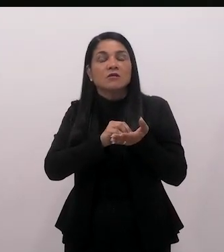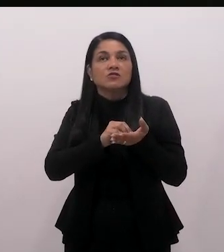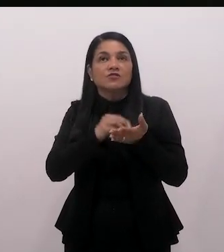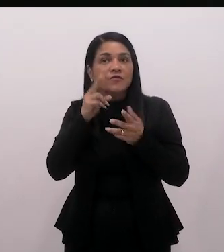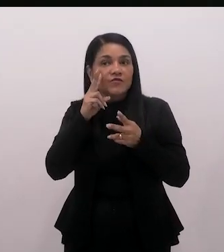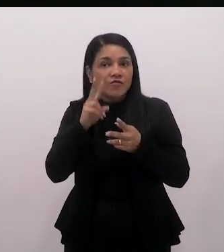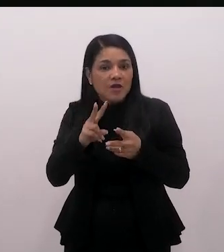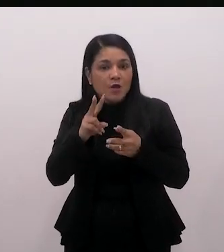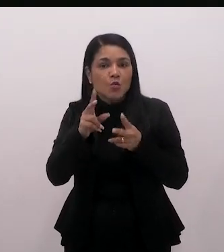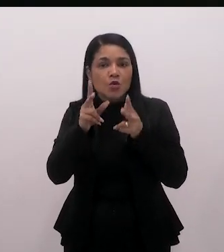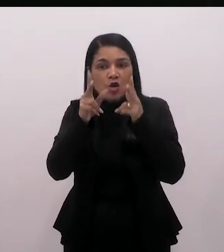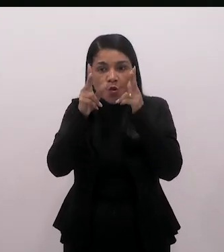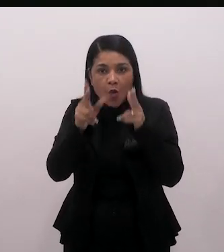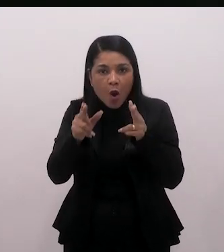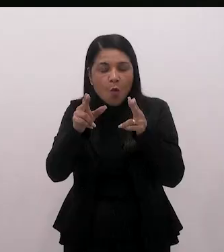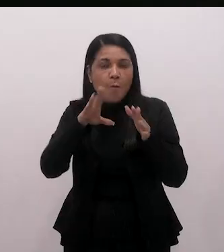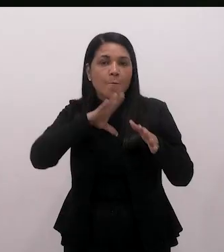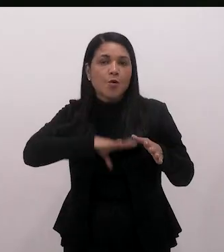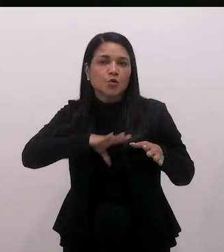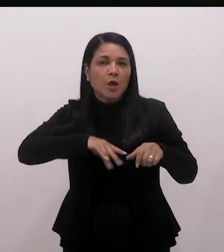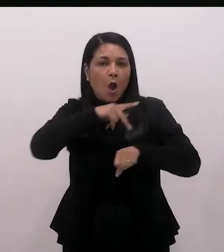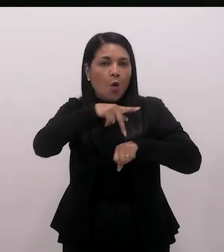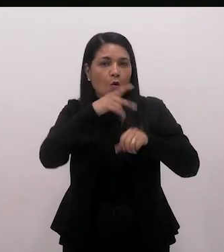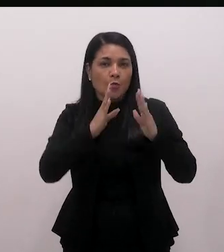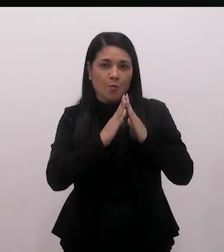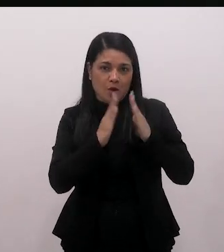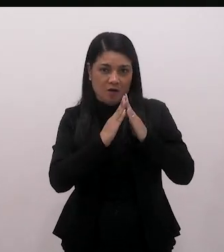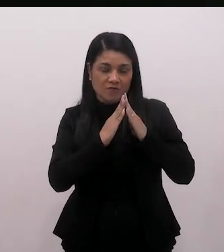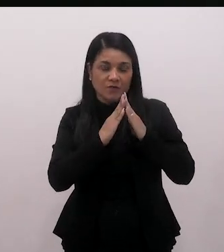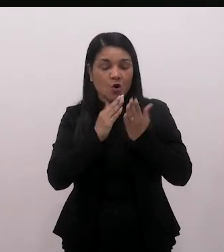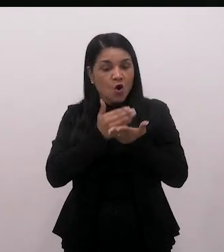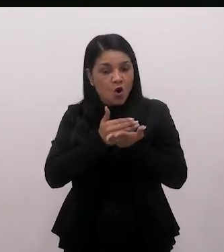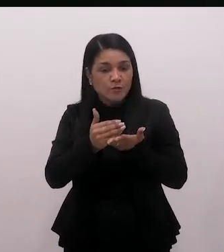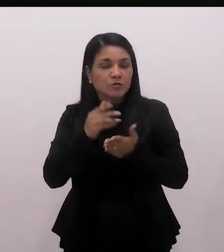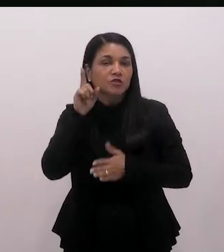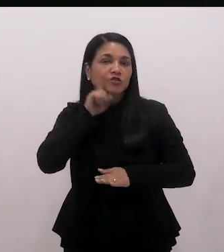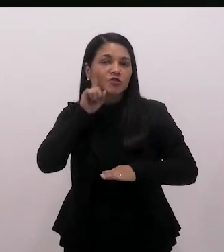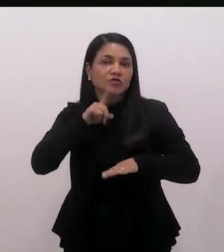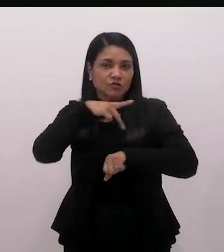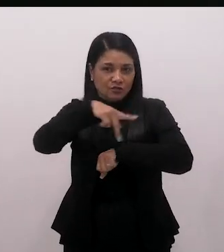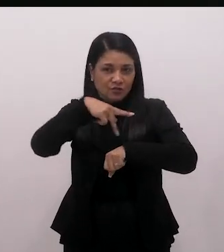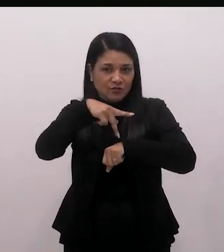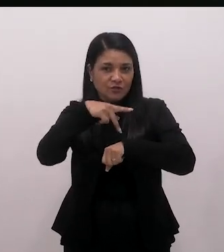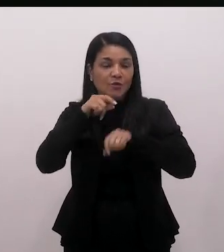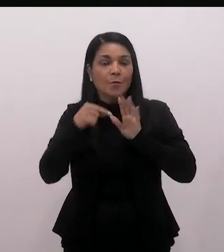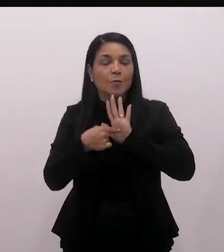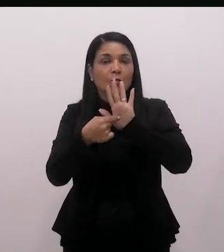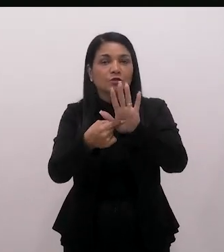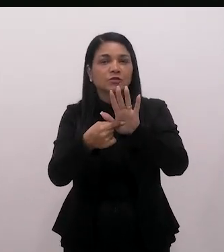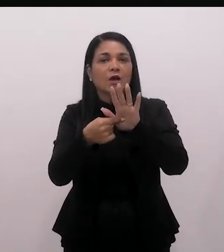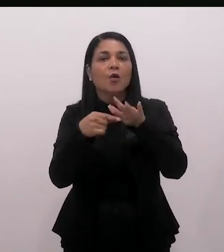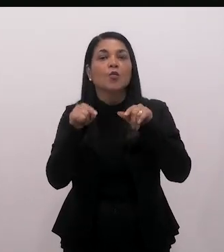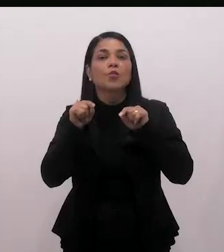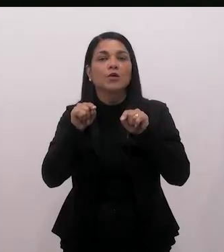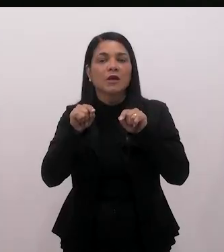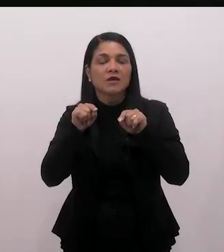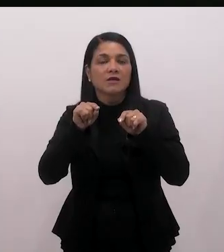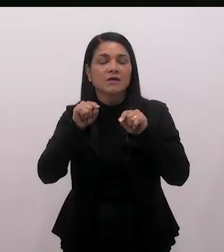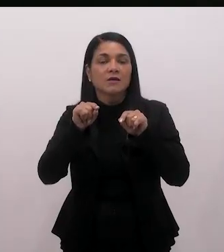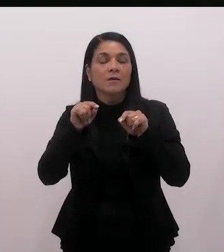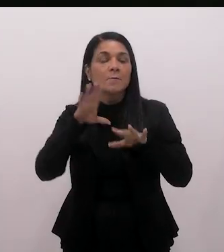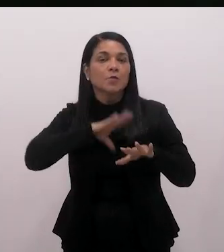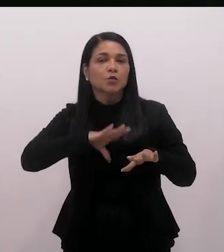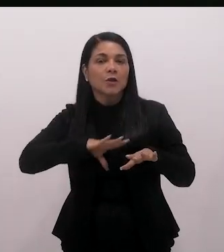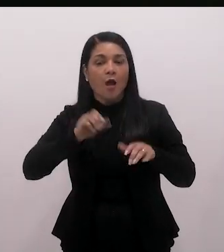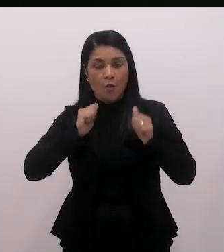em Portugal. E começou por aí nos Estados Unidos, esta ideia de mostrar o que é Portugal hoje em dia, o que são os